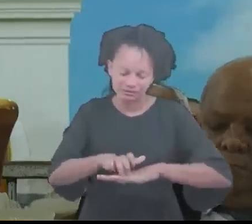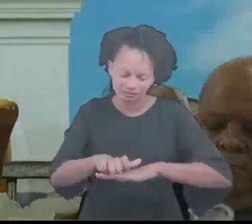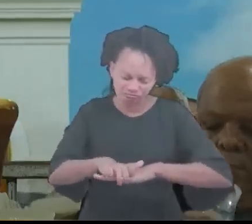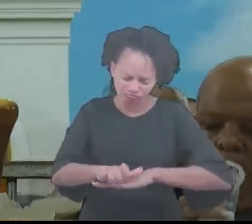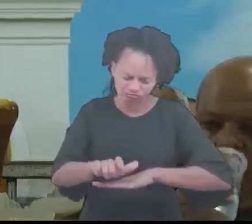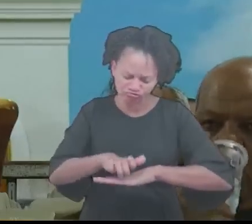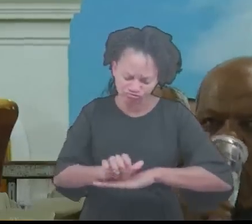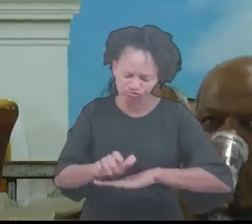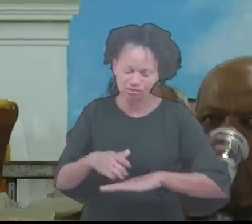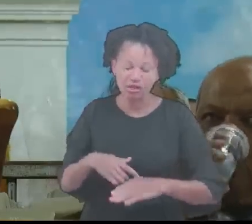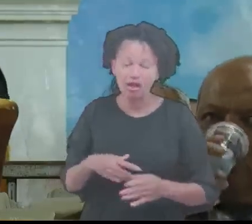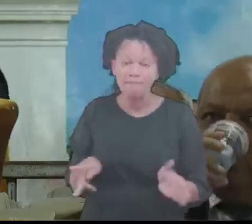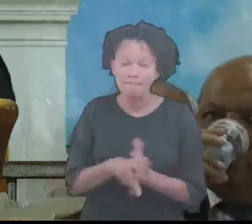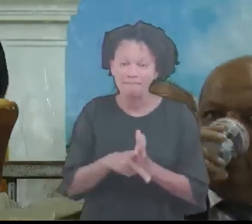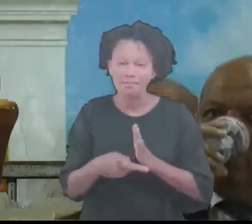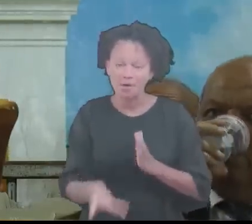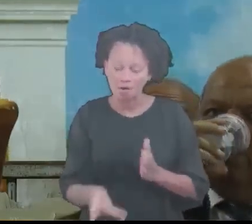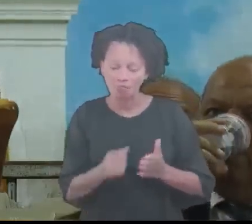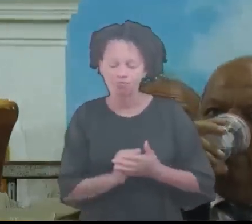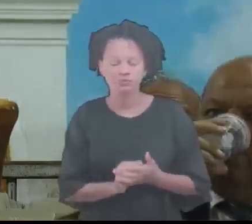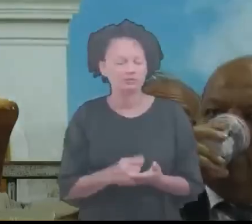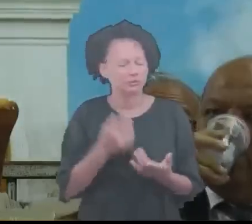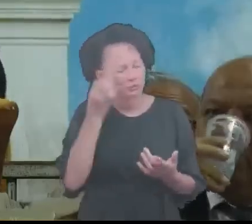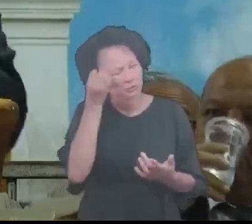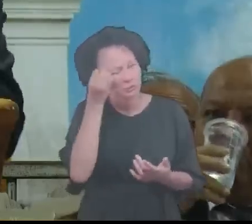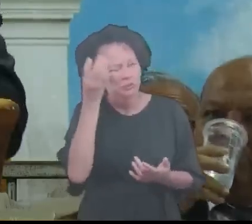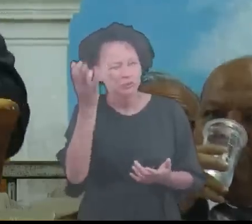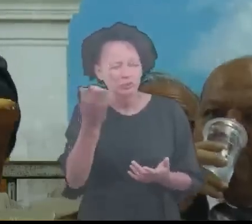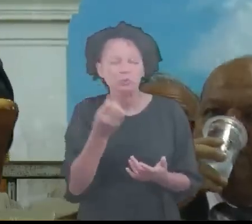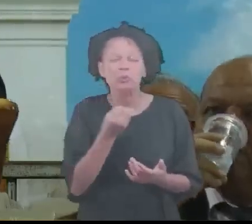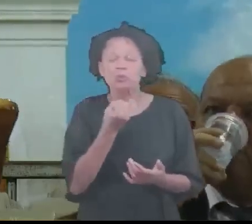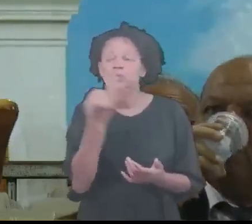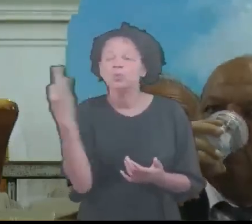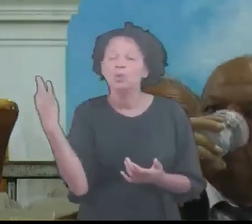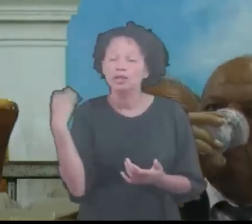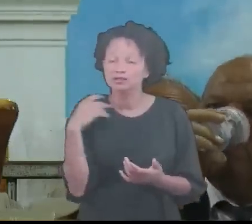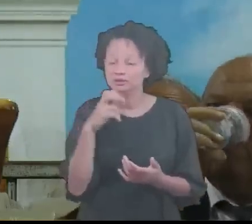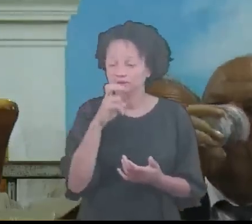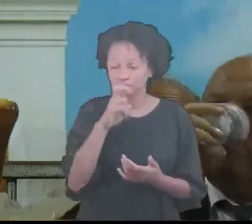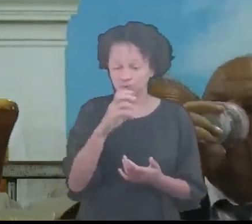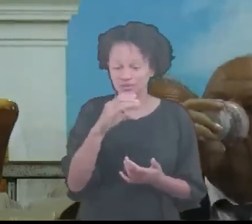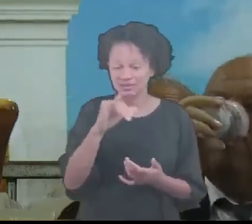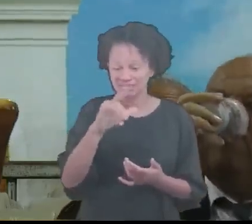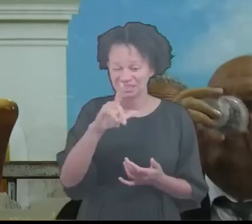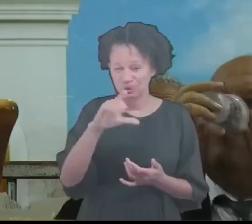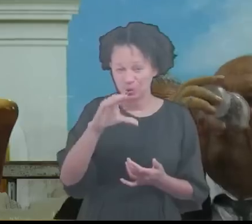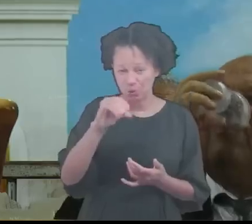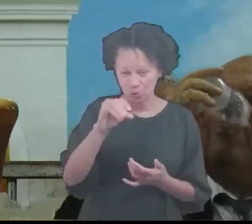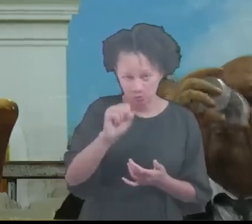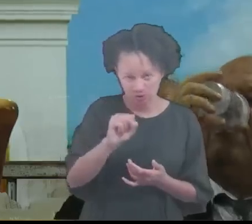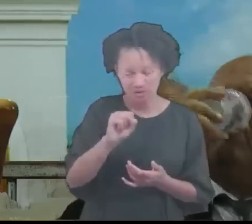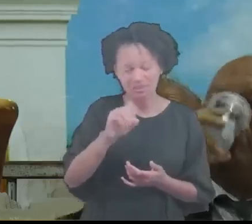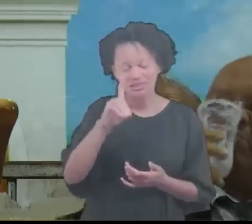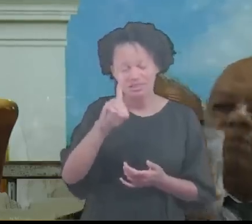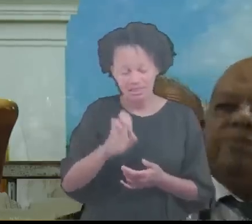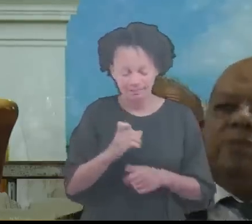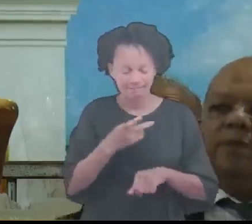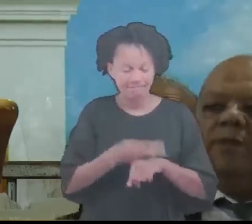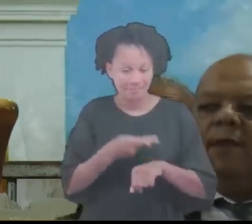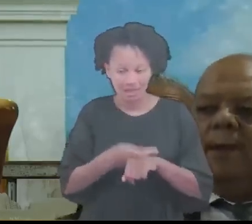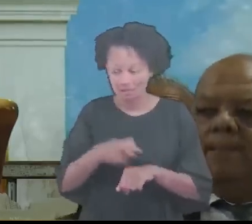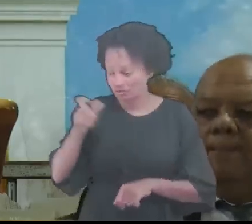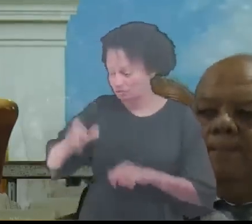prata. Se alguém lembra, me ajude, que era para remissão. Glória a Deus, os teólogos e biblistas que estão